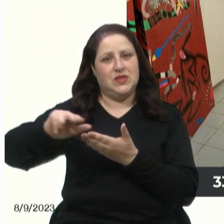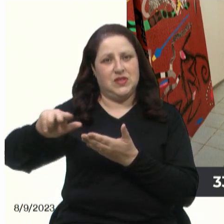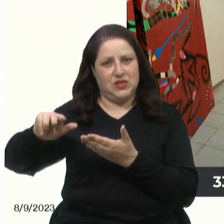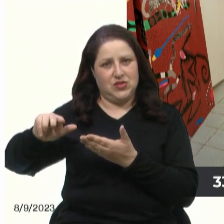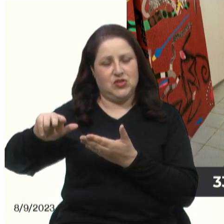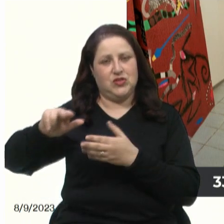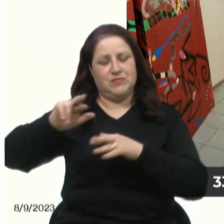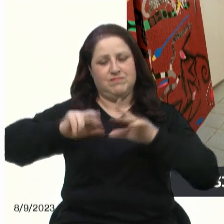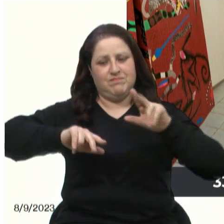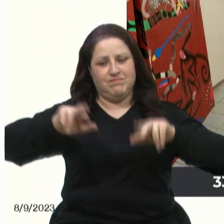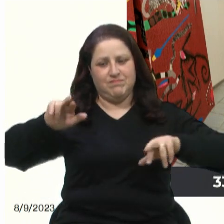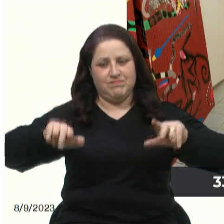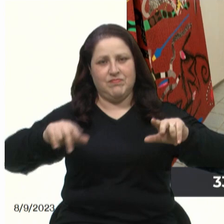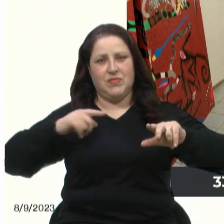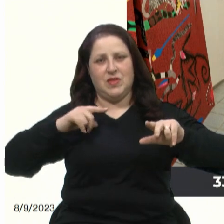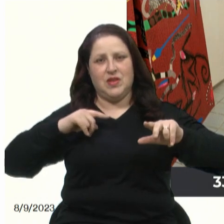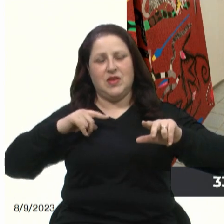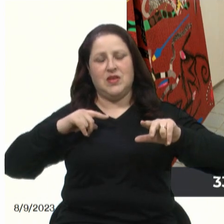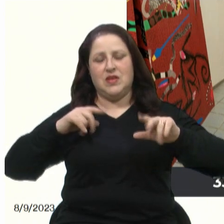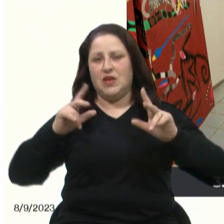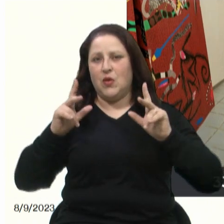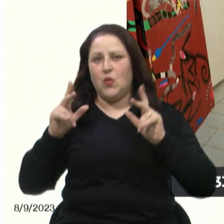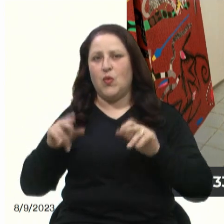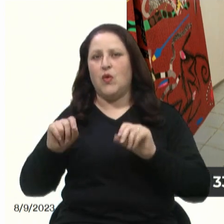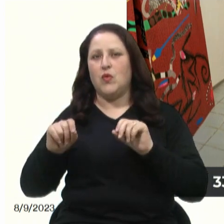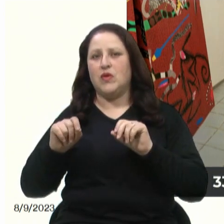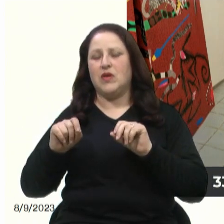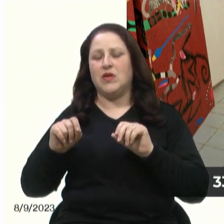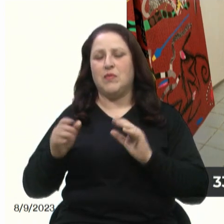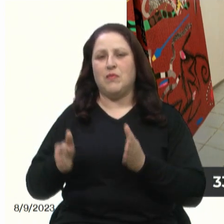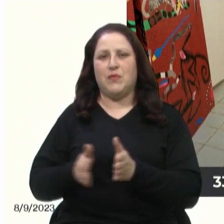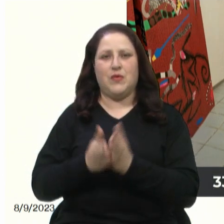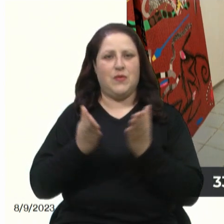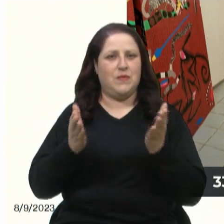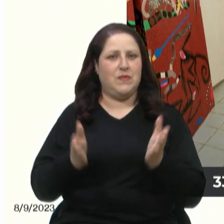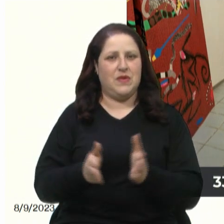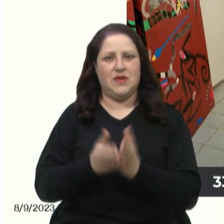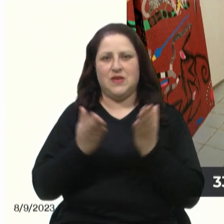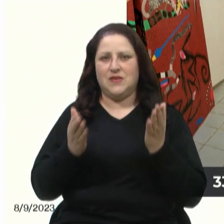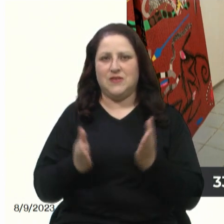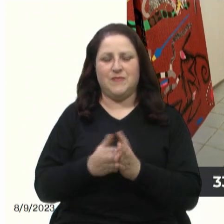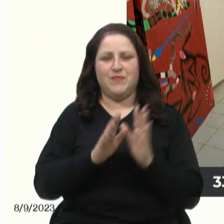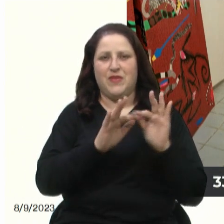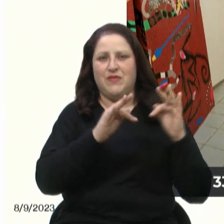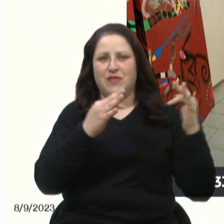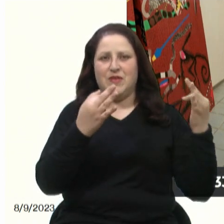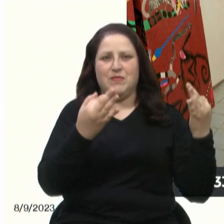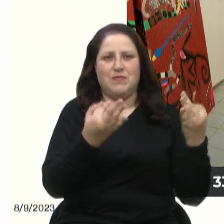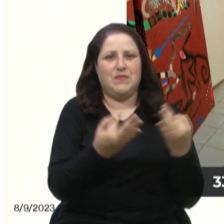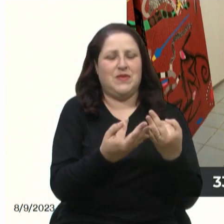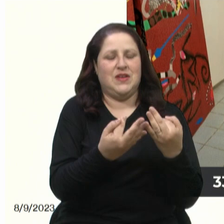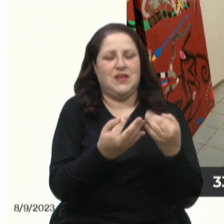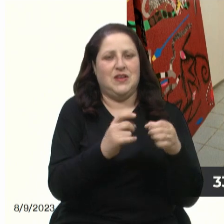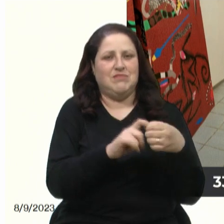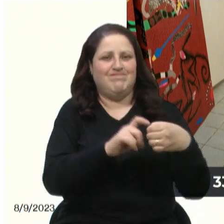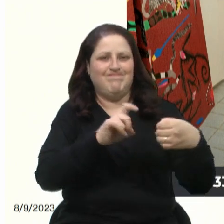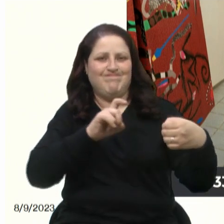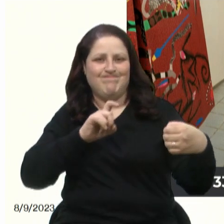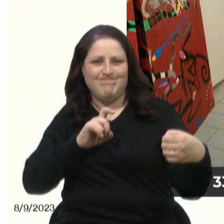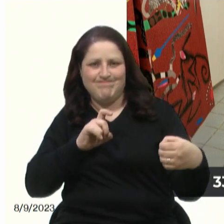que possui em comum a pobreza extrema, vínculos familiares interrompidos ou fragilizados,